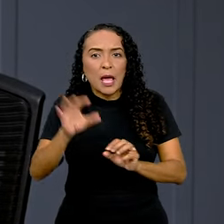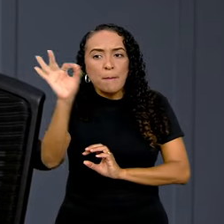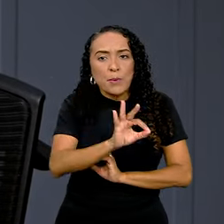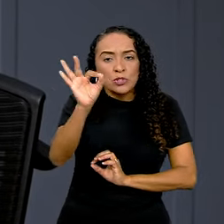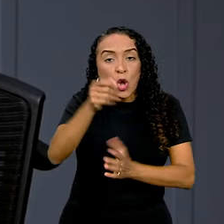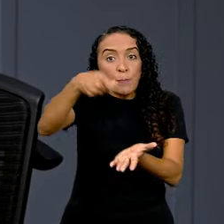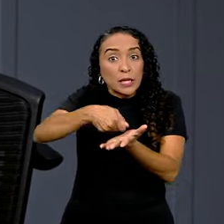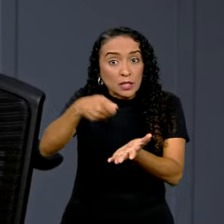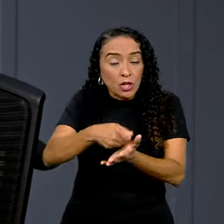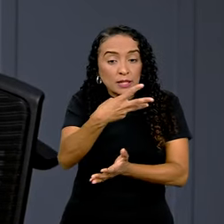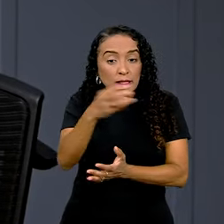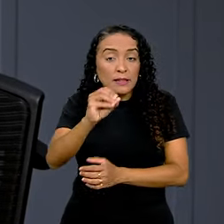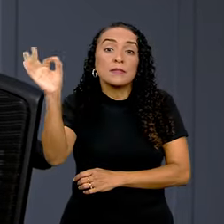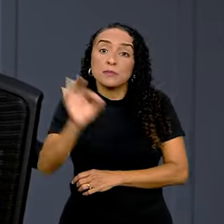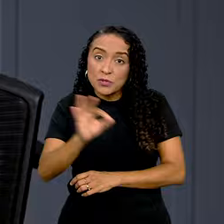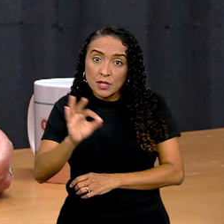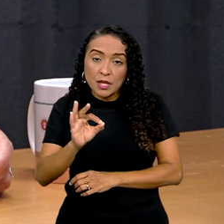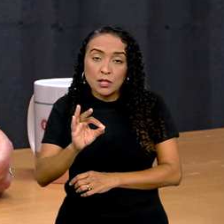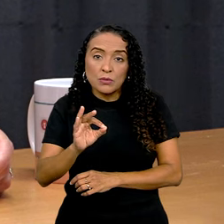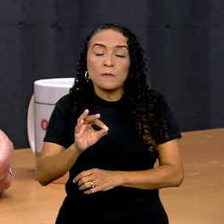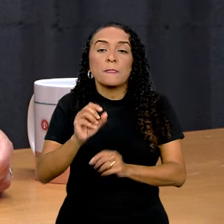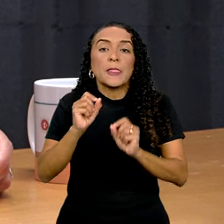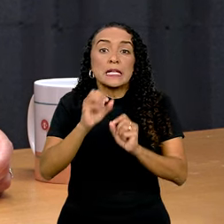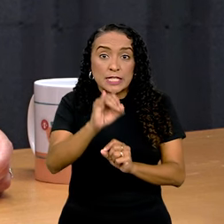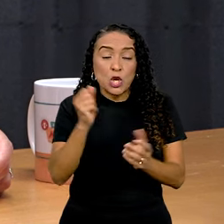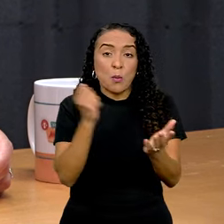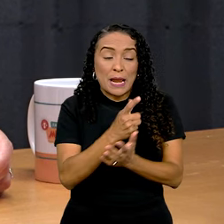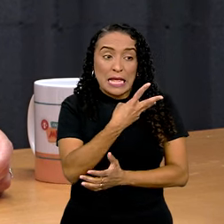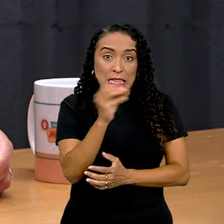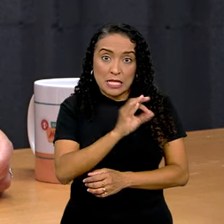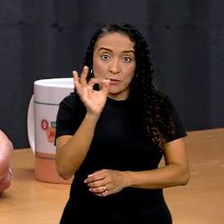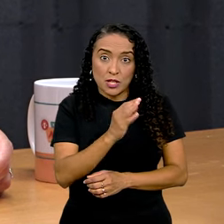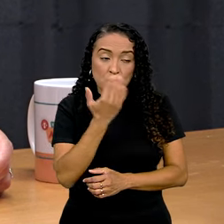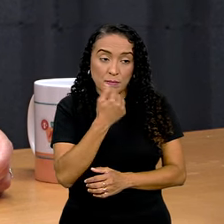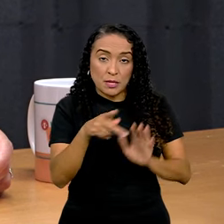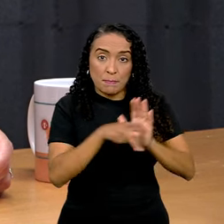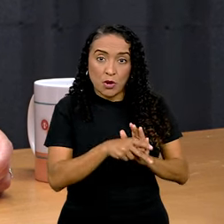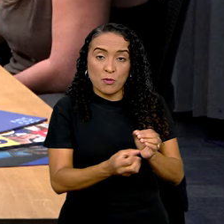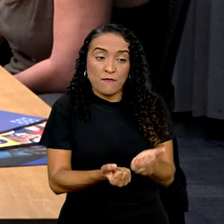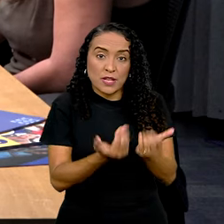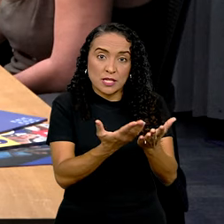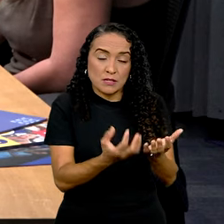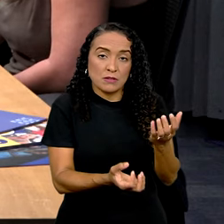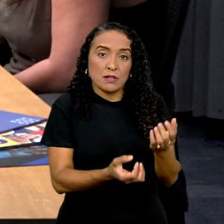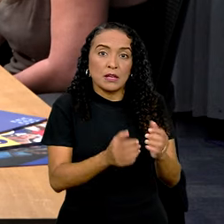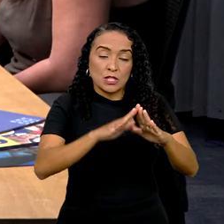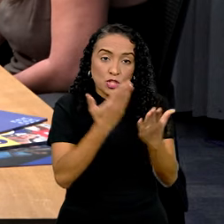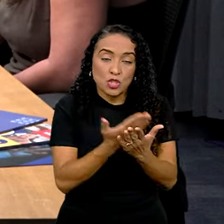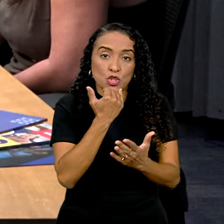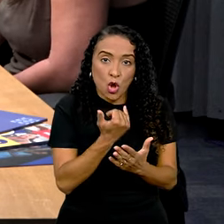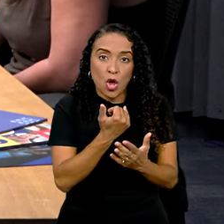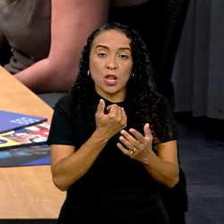esse percentual obrigatório de 30% se comprar 30% dos dos alimentos que são oferecidos na